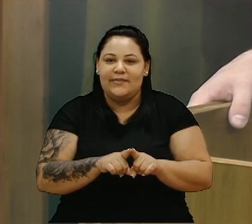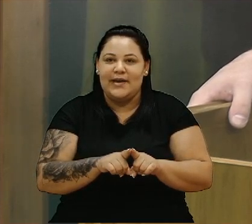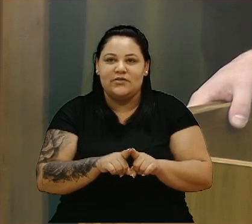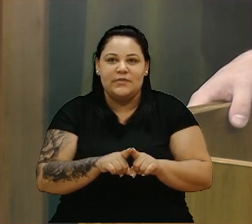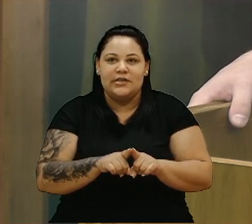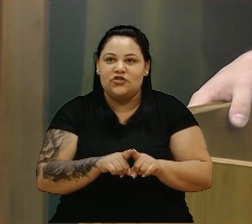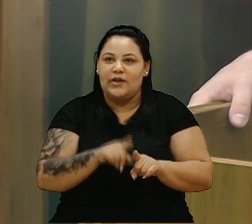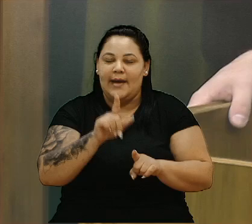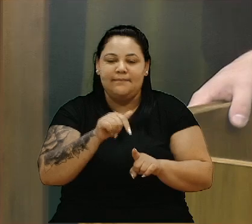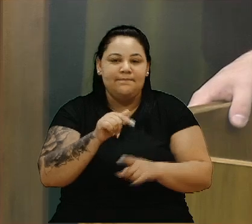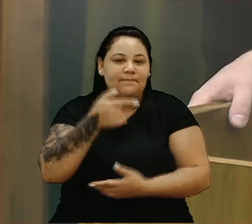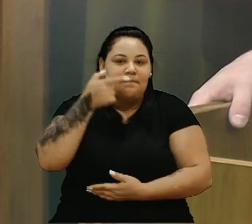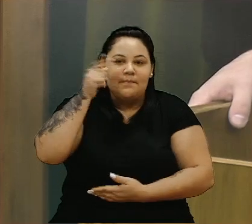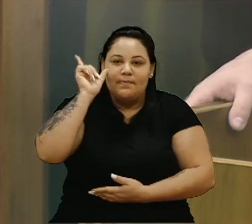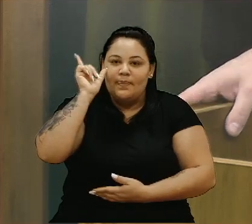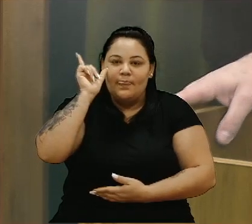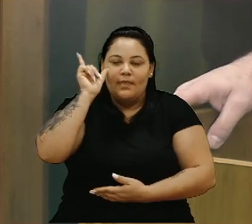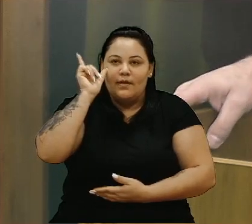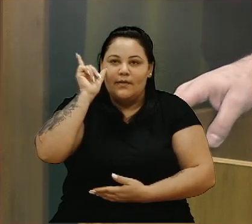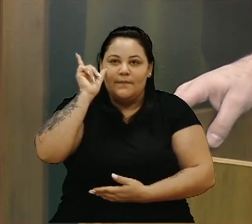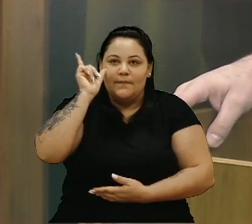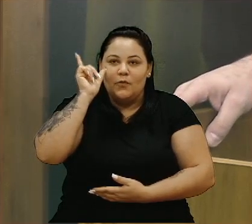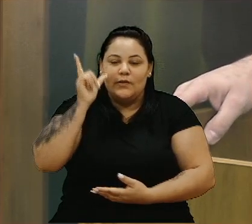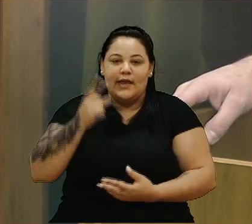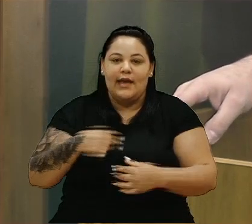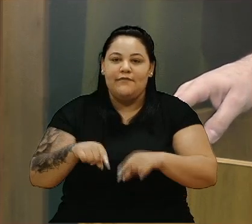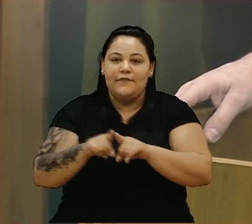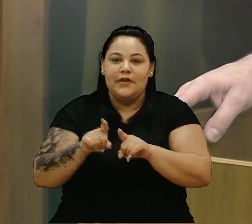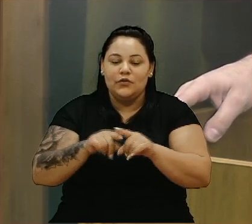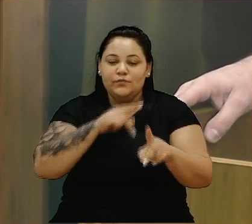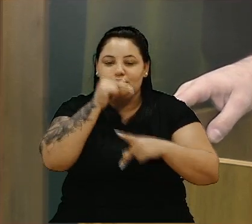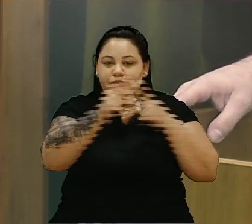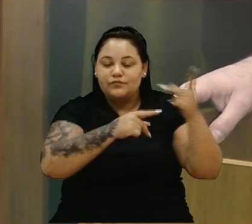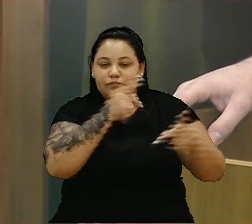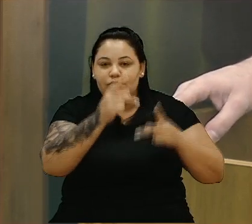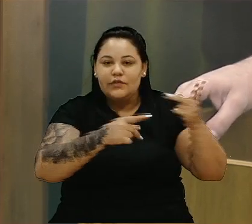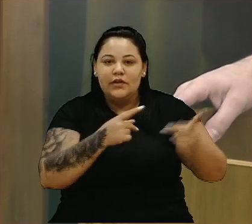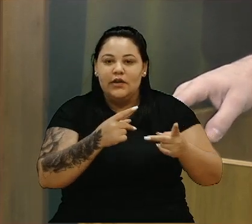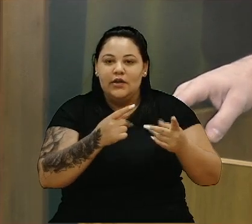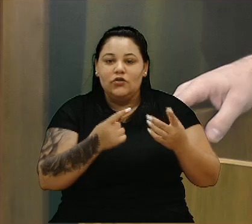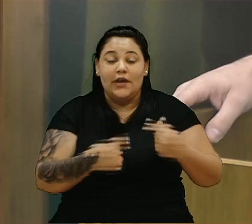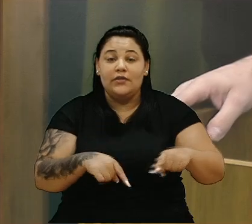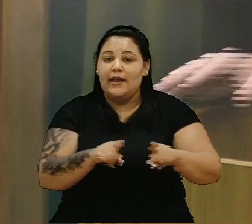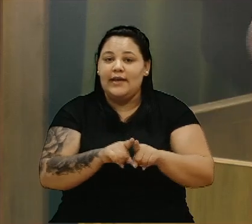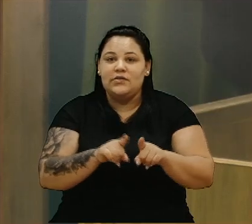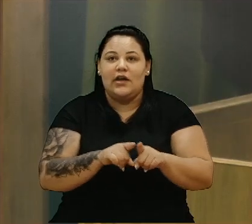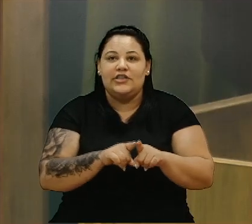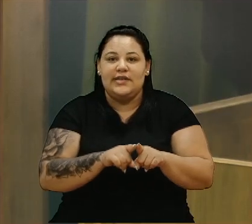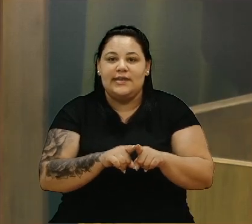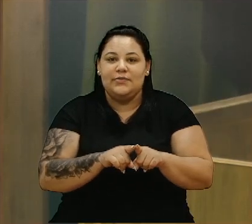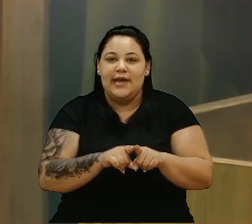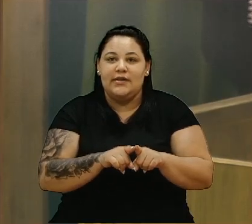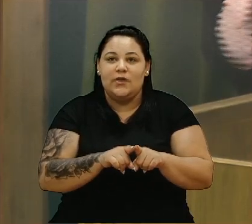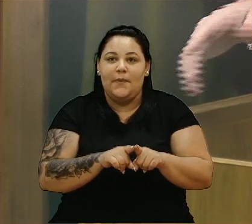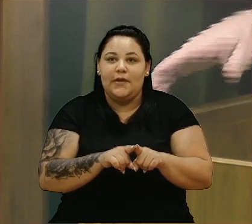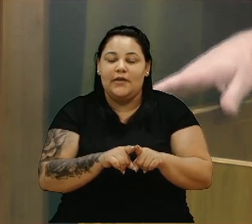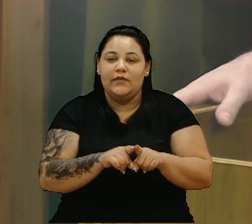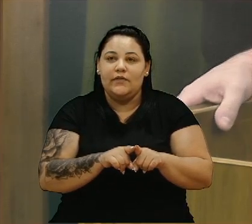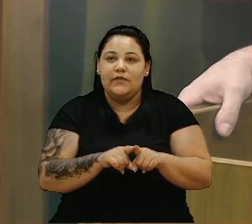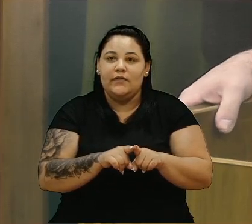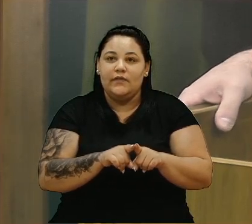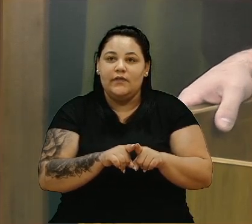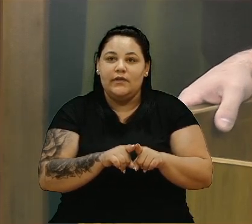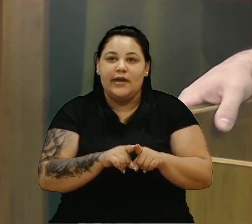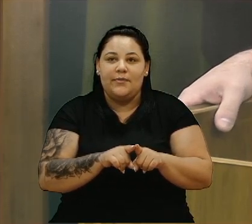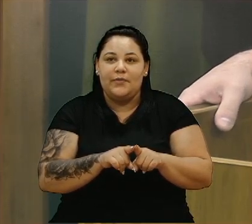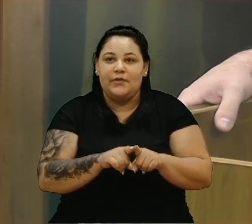E ontem, na sessão de ontem, teve algumas manifestações aqui, e infelizmente já não tínhamos o